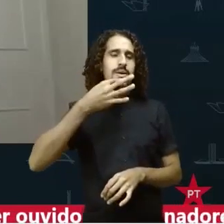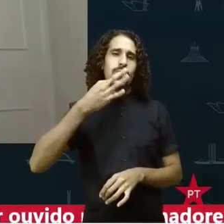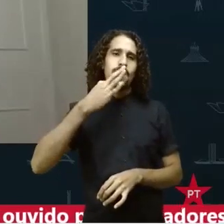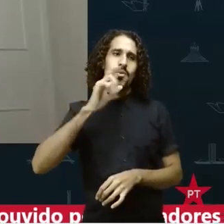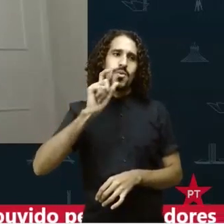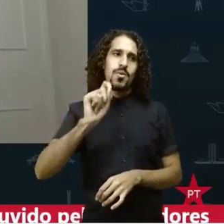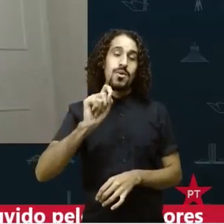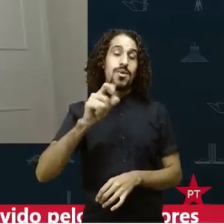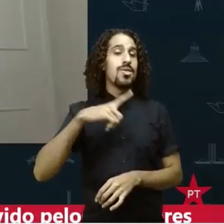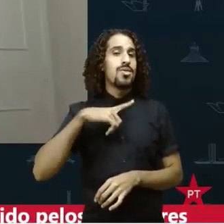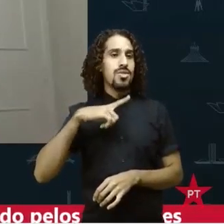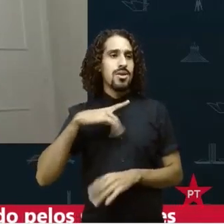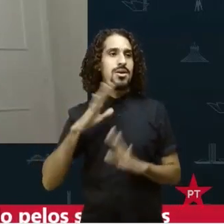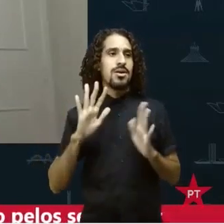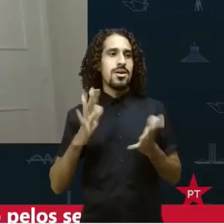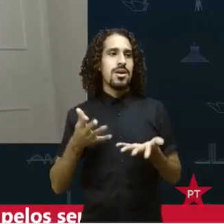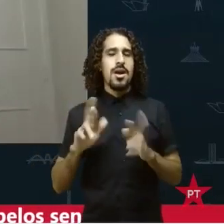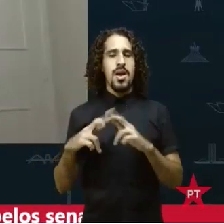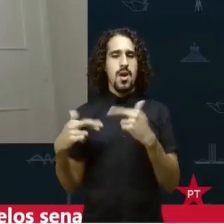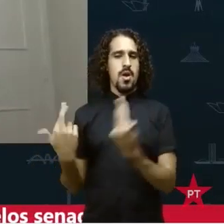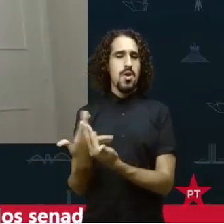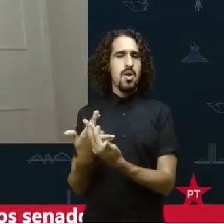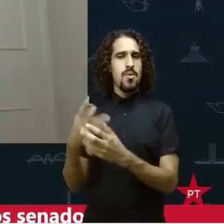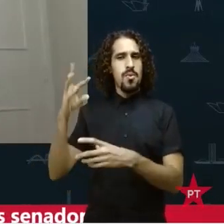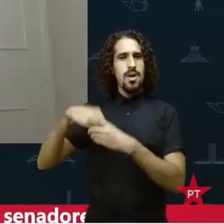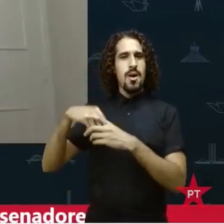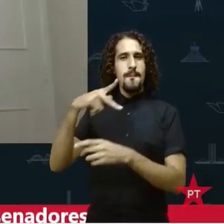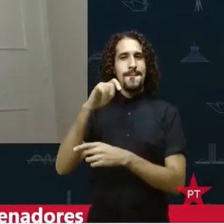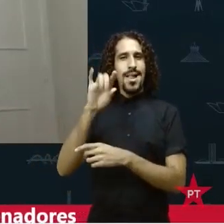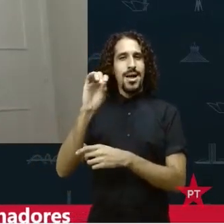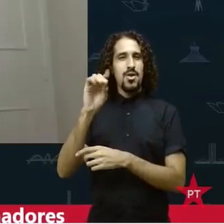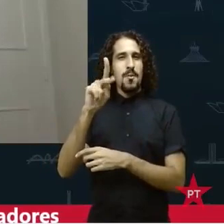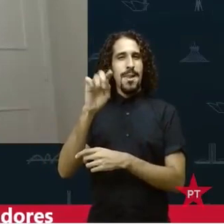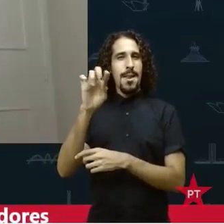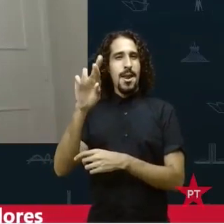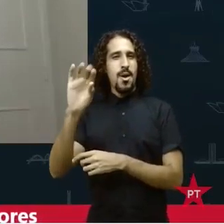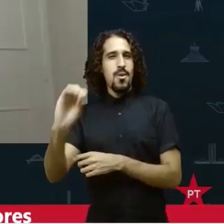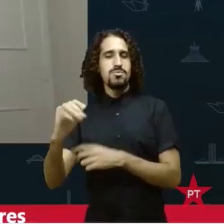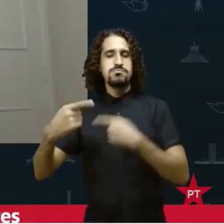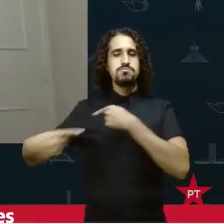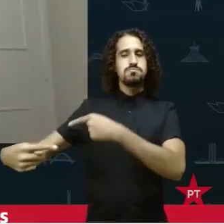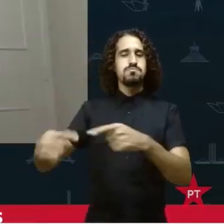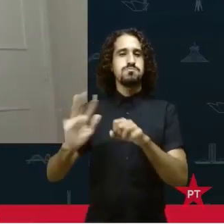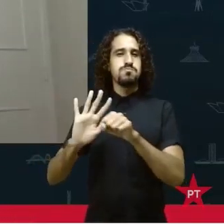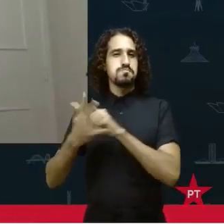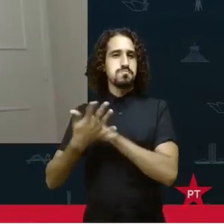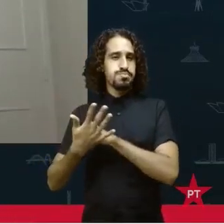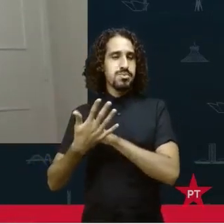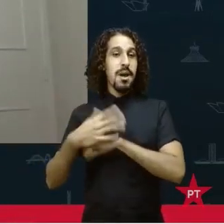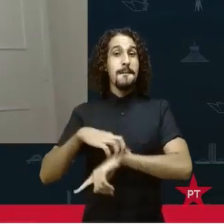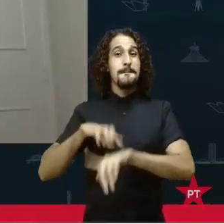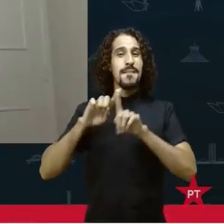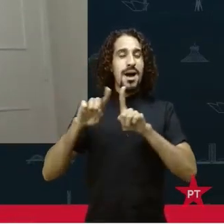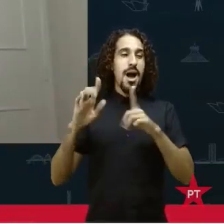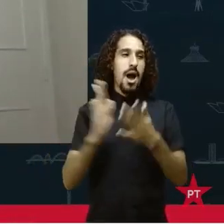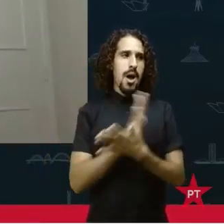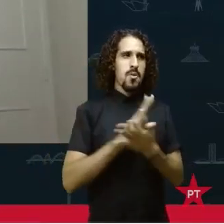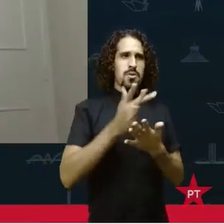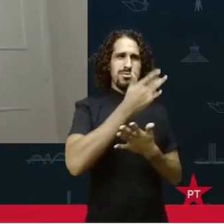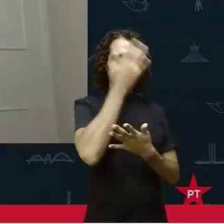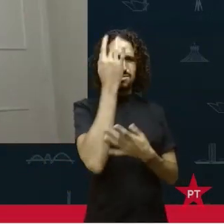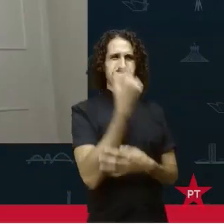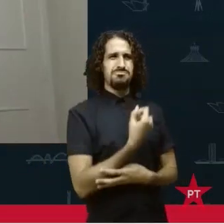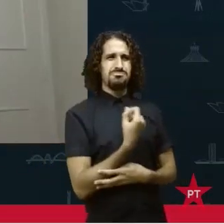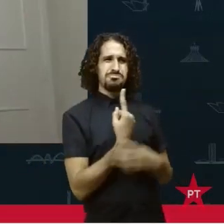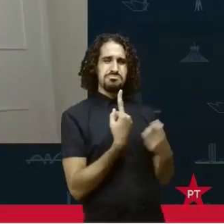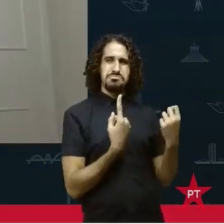De que havia reuniões lá no Palácio, inclusive para discutir a pandemia, em que pessoas estranhas